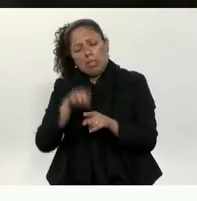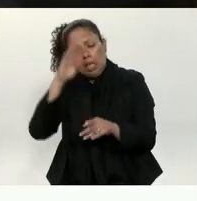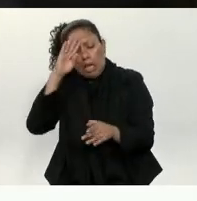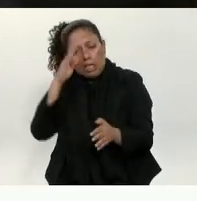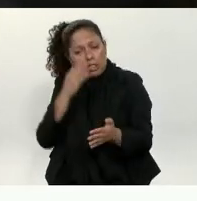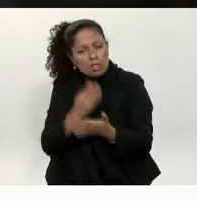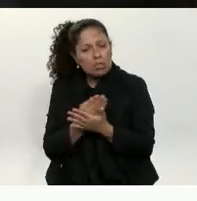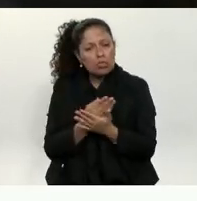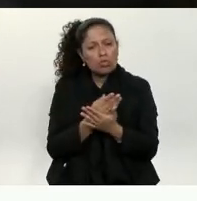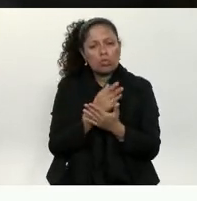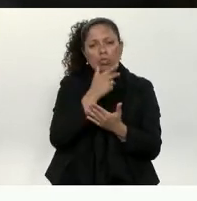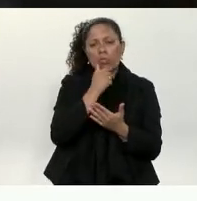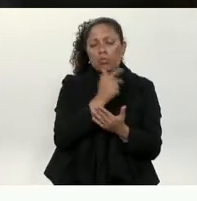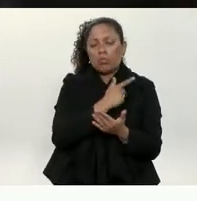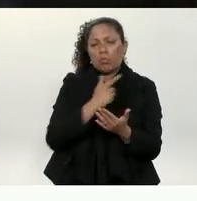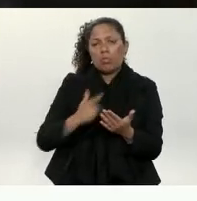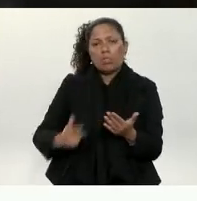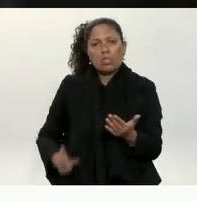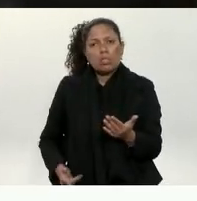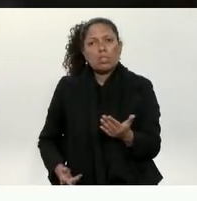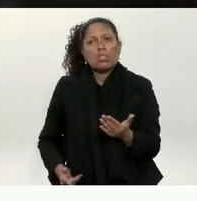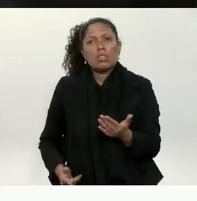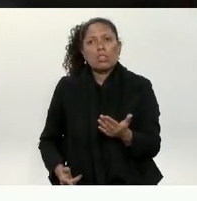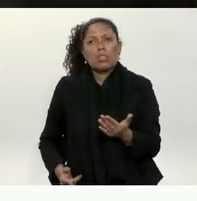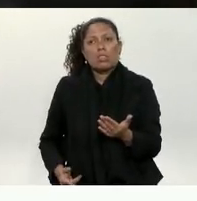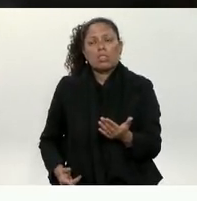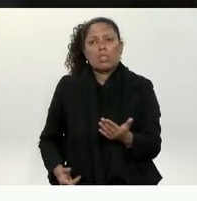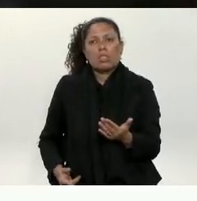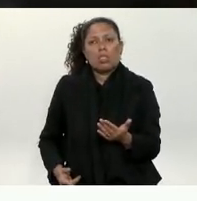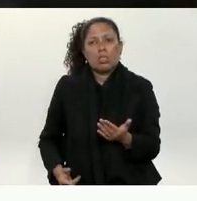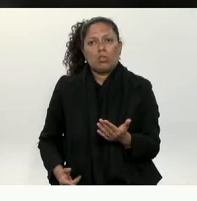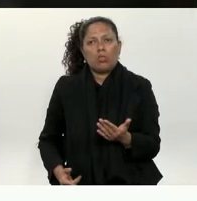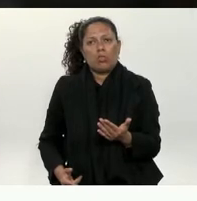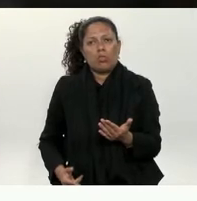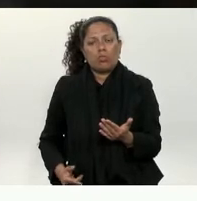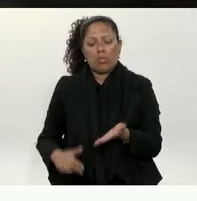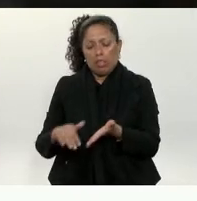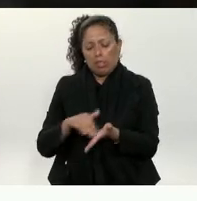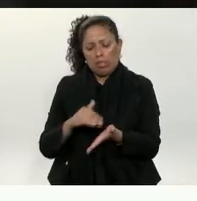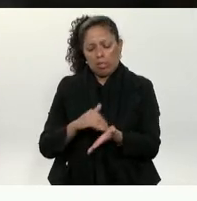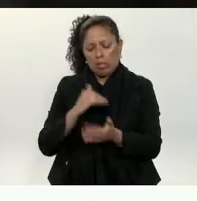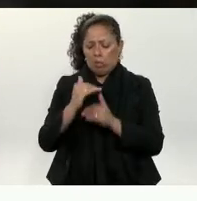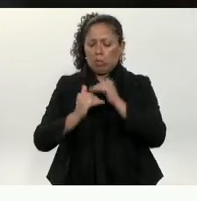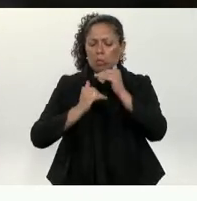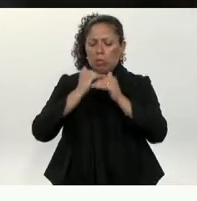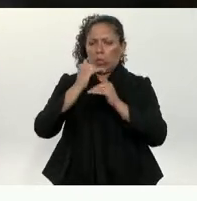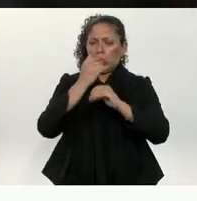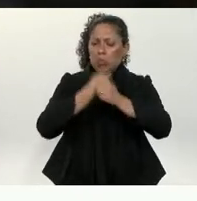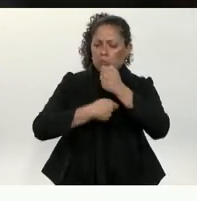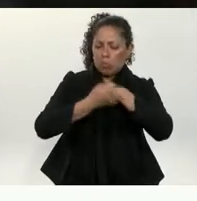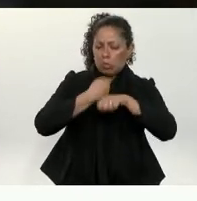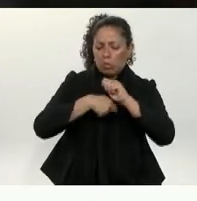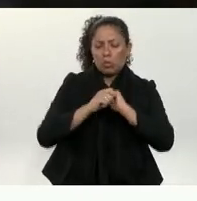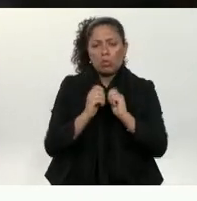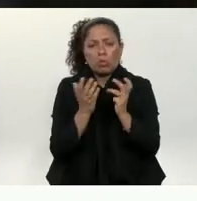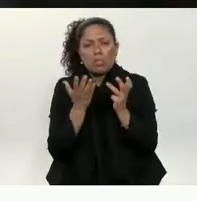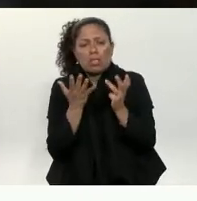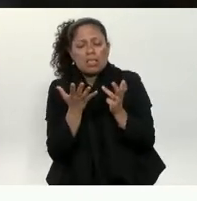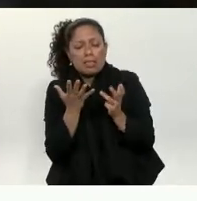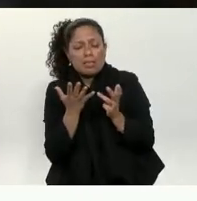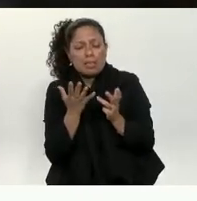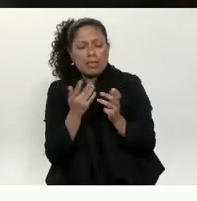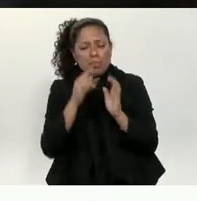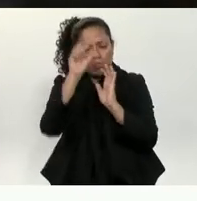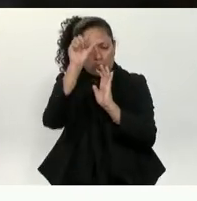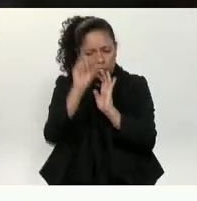presidente, que a intenção da Secretaria de Desenvolvimento Econômico é baixar o preço, dar acesso ao gás